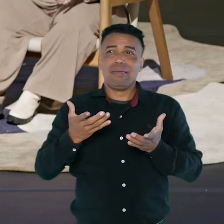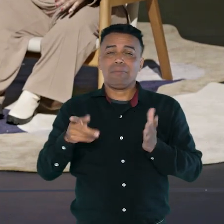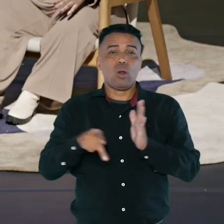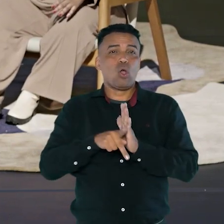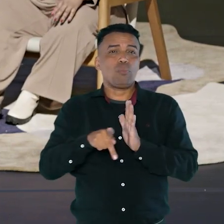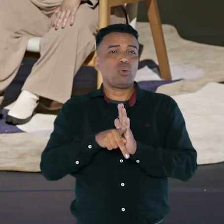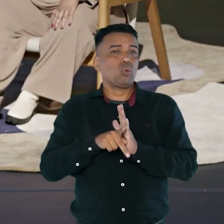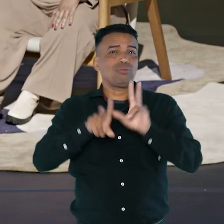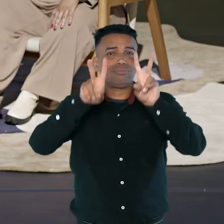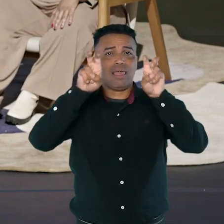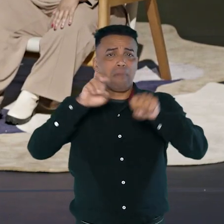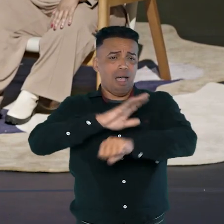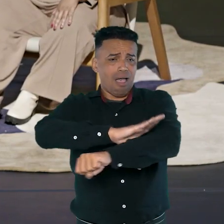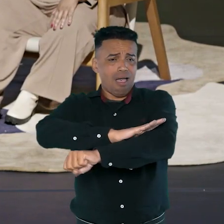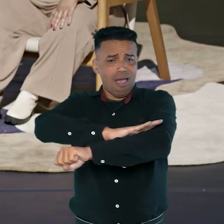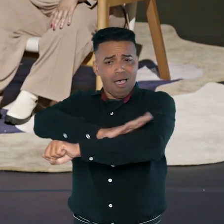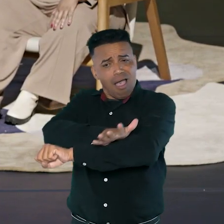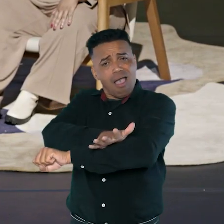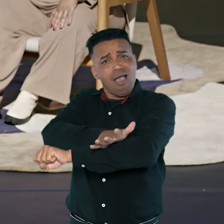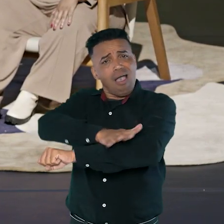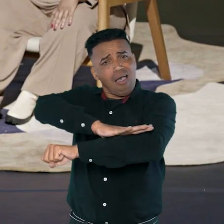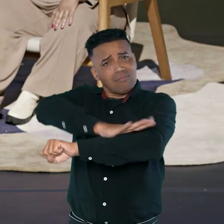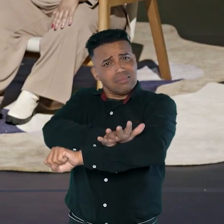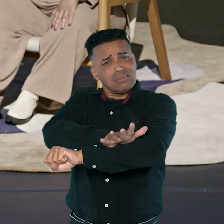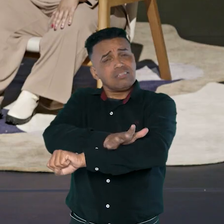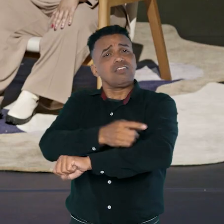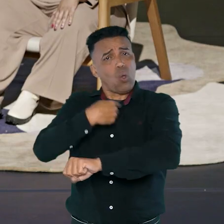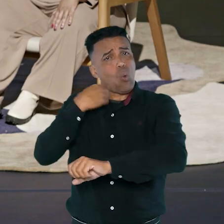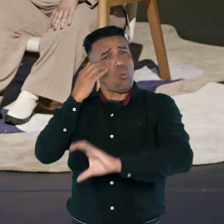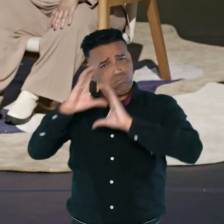Cantei sobre racismo, né?